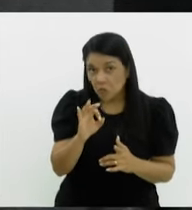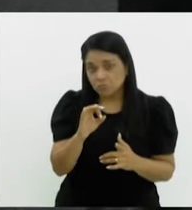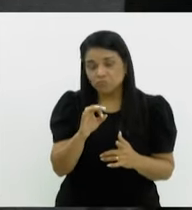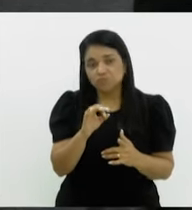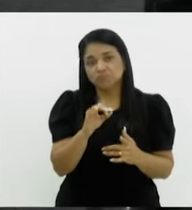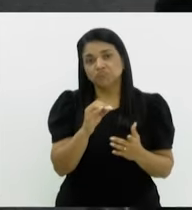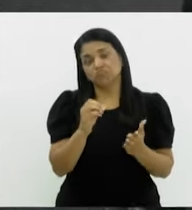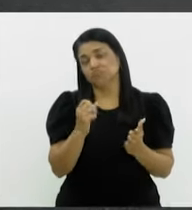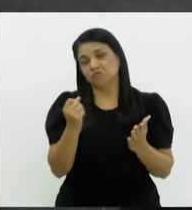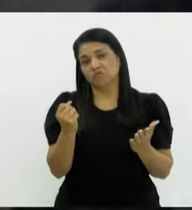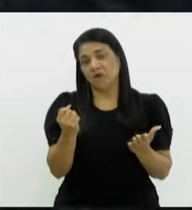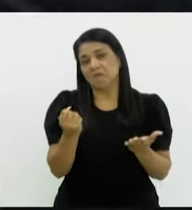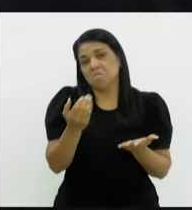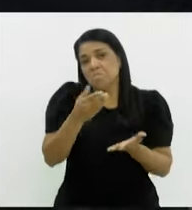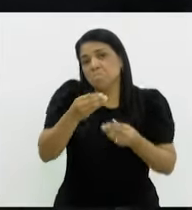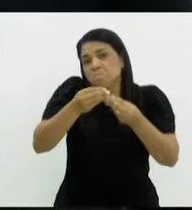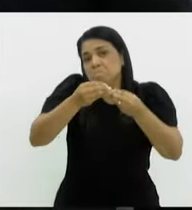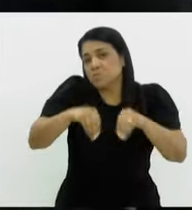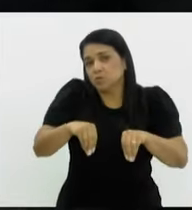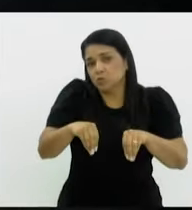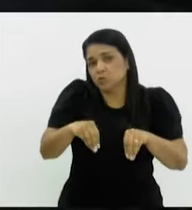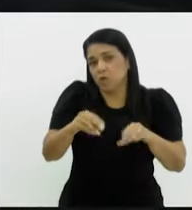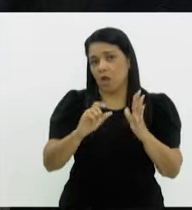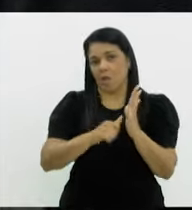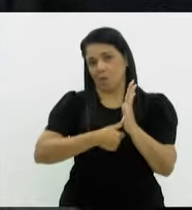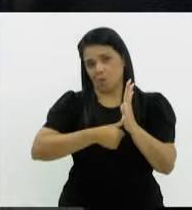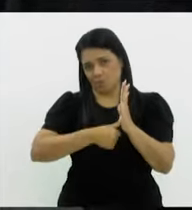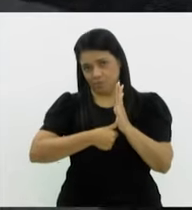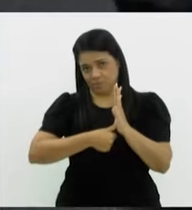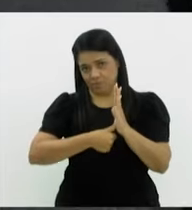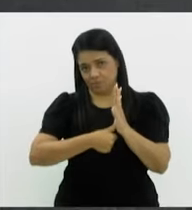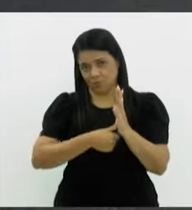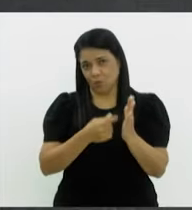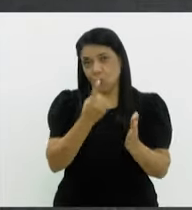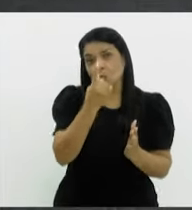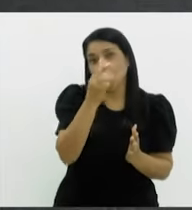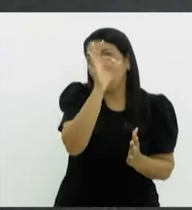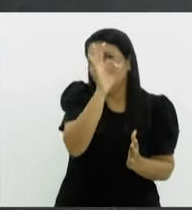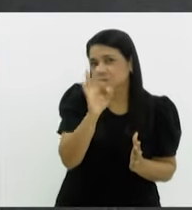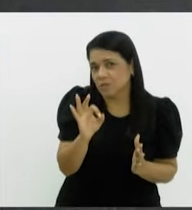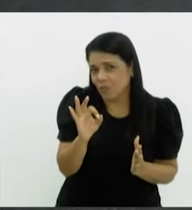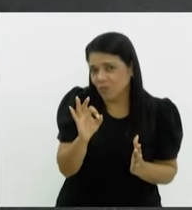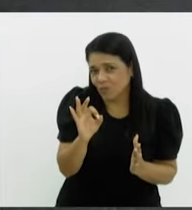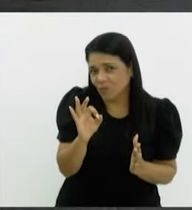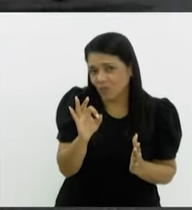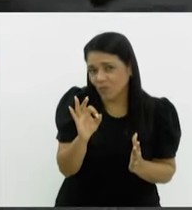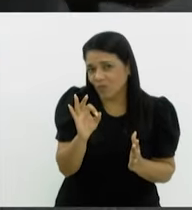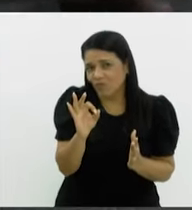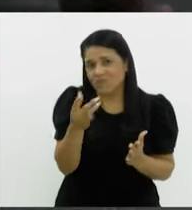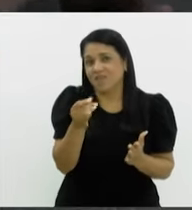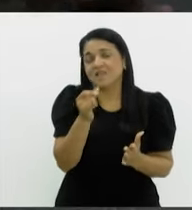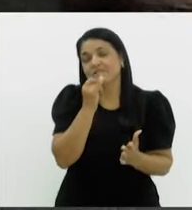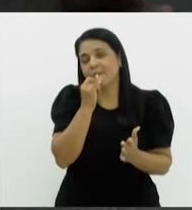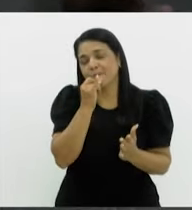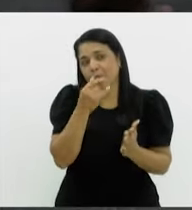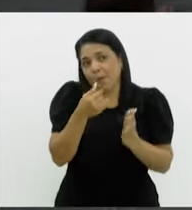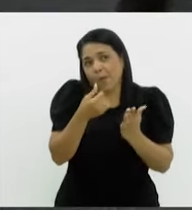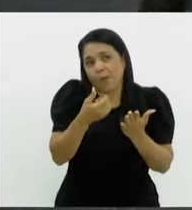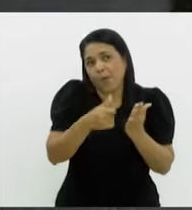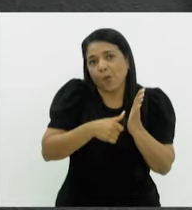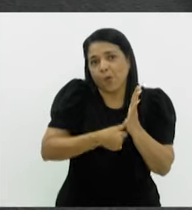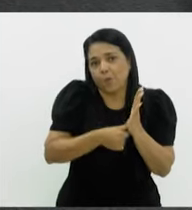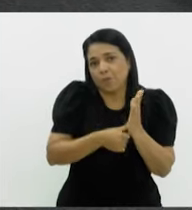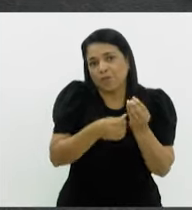clube. Então vamos lá, 1% da carga não vai levar nenhum clube, mesmo os pequenos, à falência, e